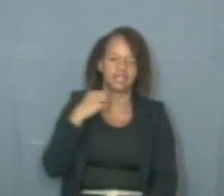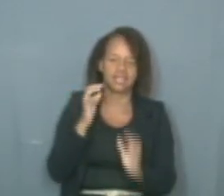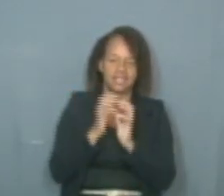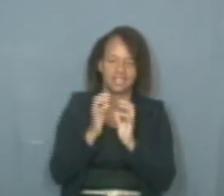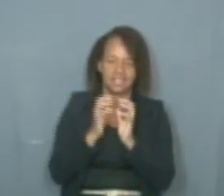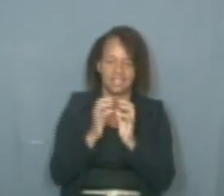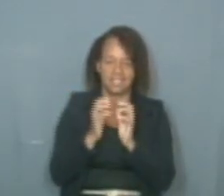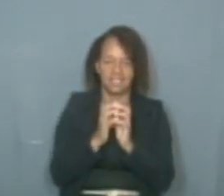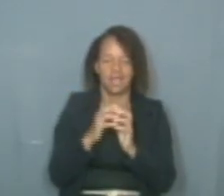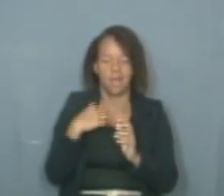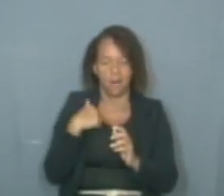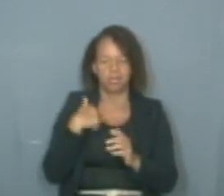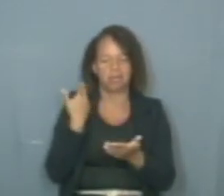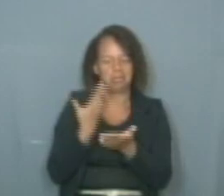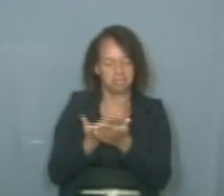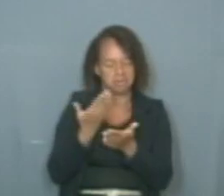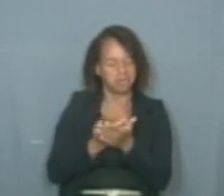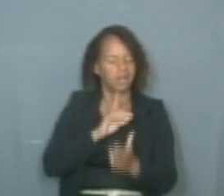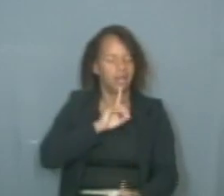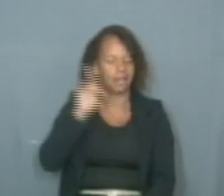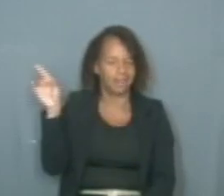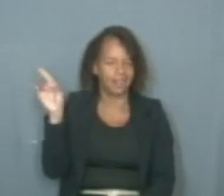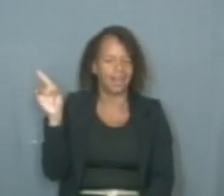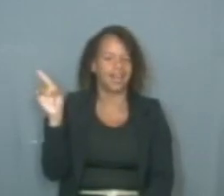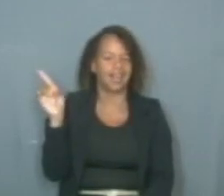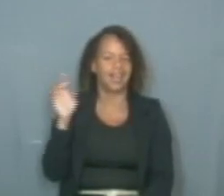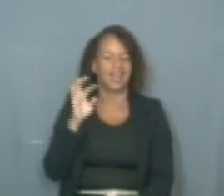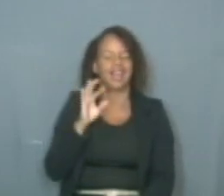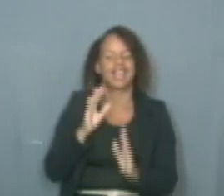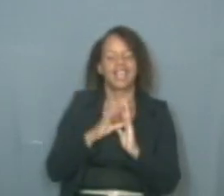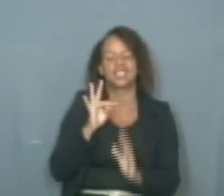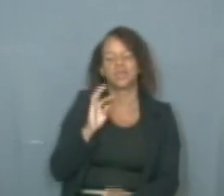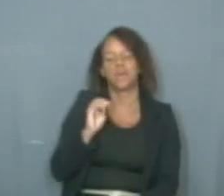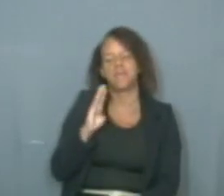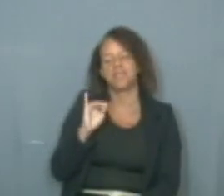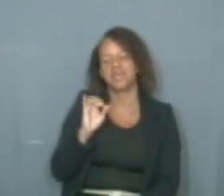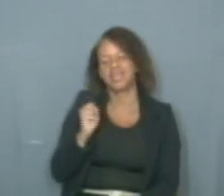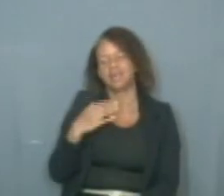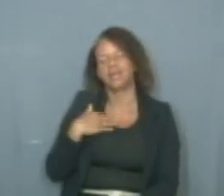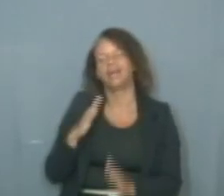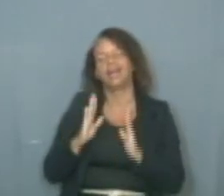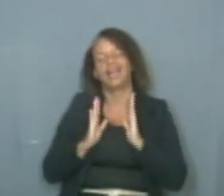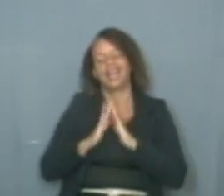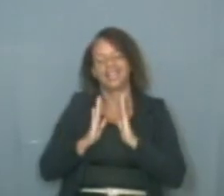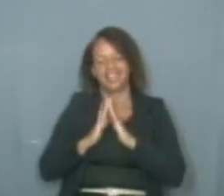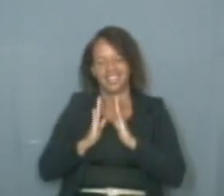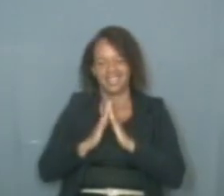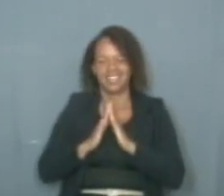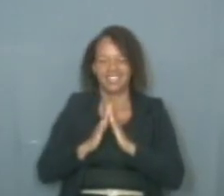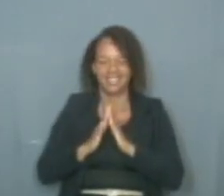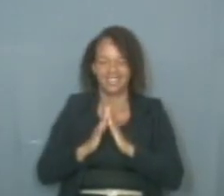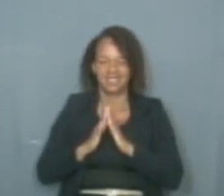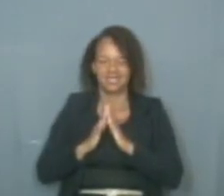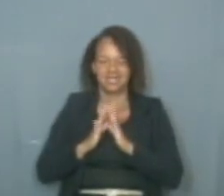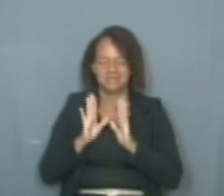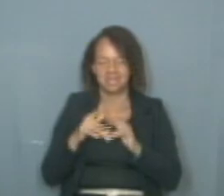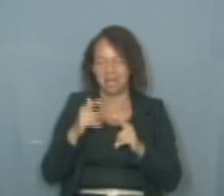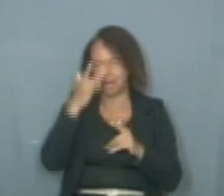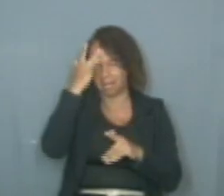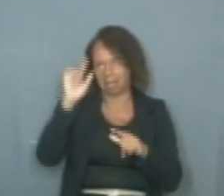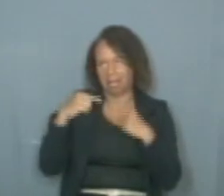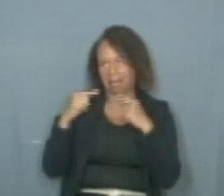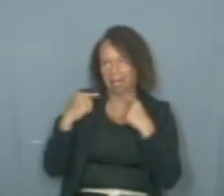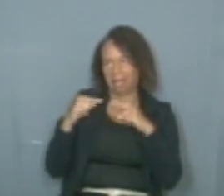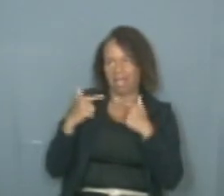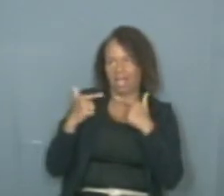FDR, faculdade onde eu estudei, Casa de Tobias, meu lugar de morada, Ju. O pessoal mangam de mim, minha casa,